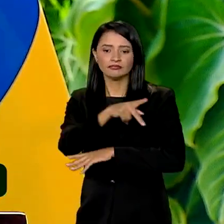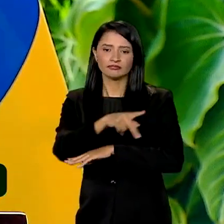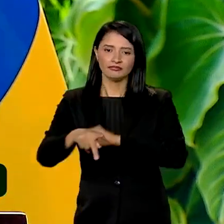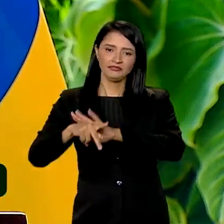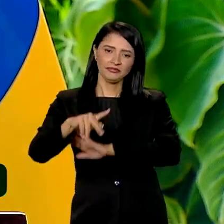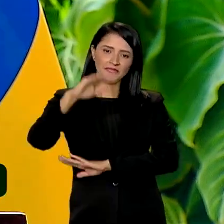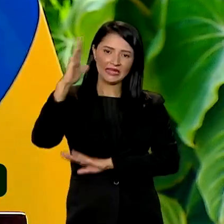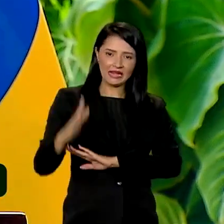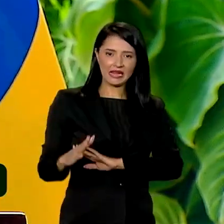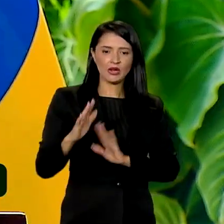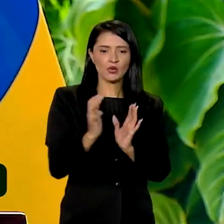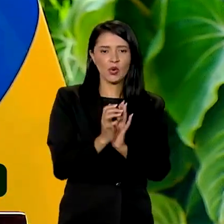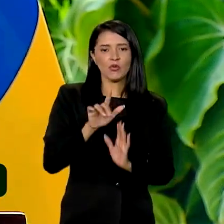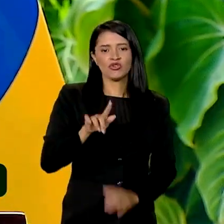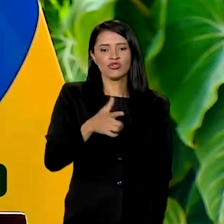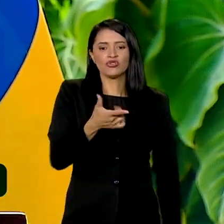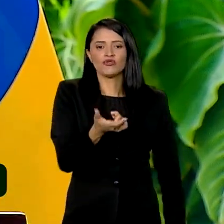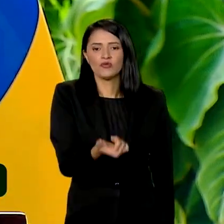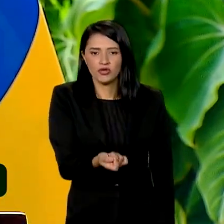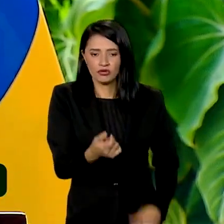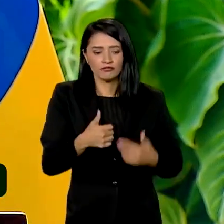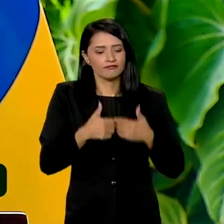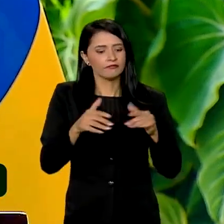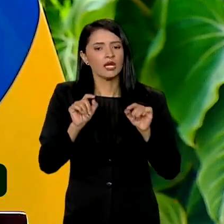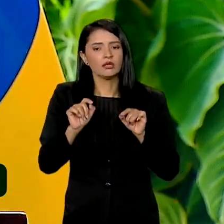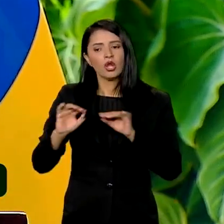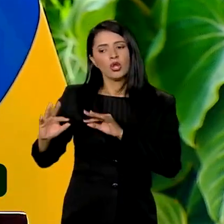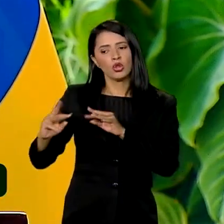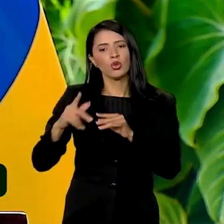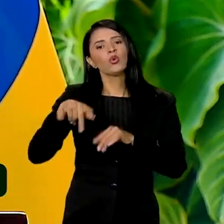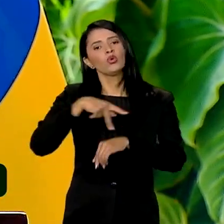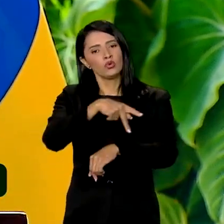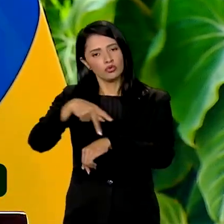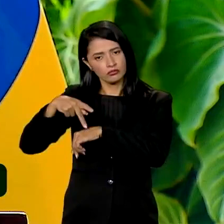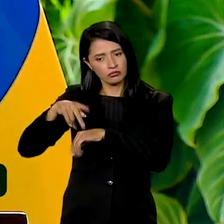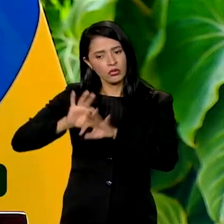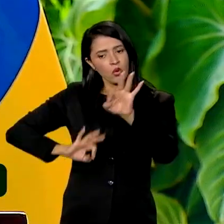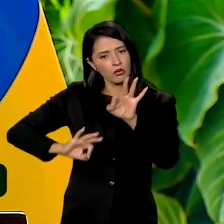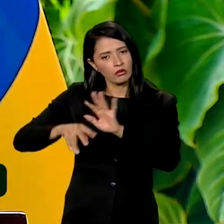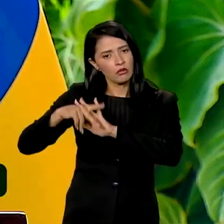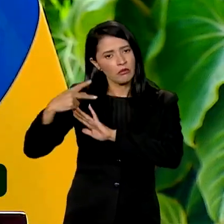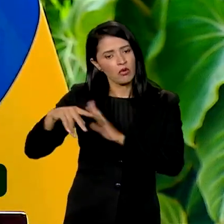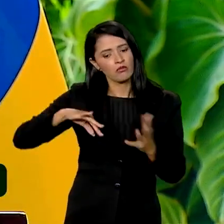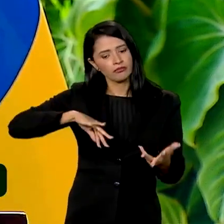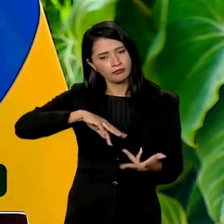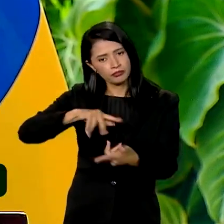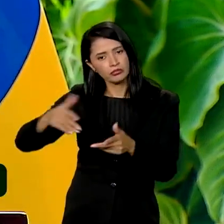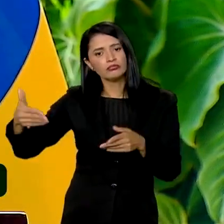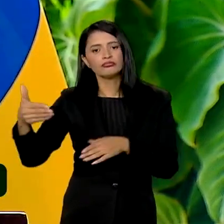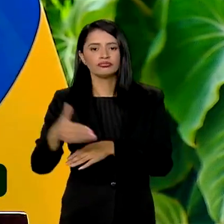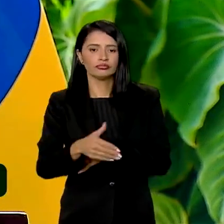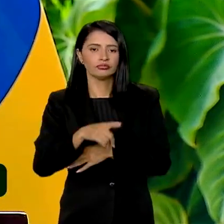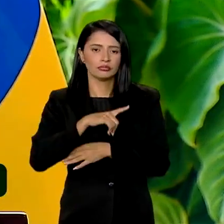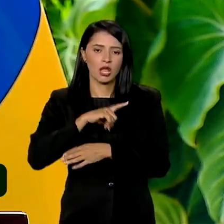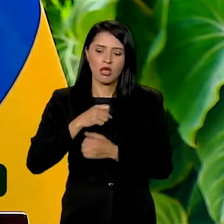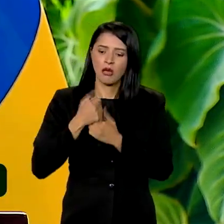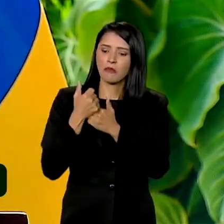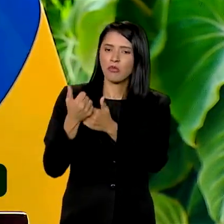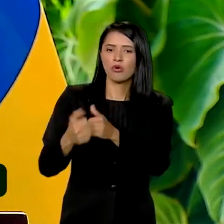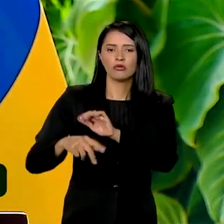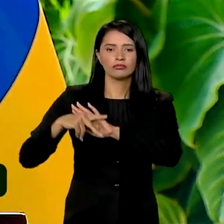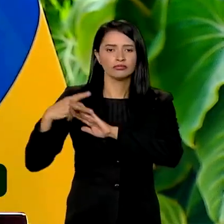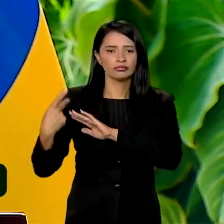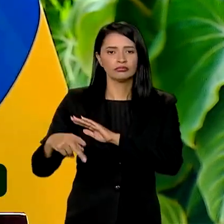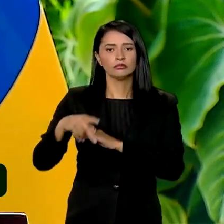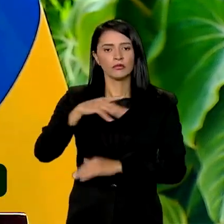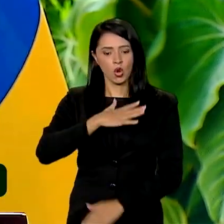do G20. Ela estará aberta a todos os países e organizações internacionais. O apoio da